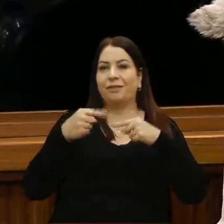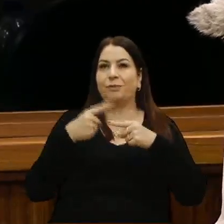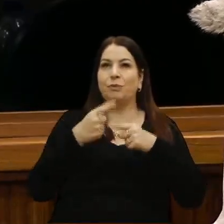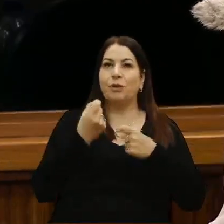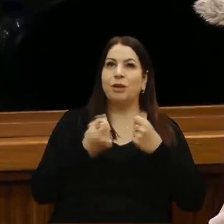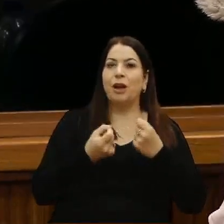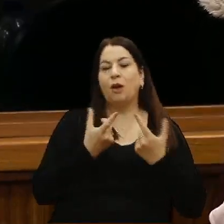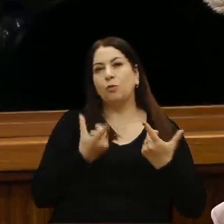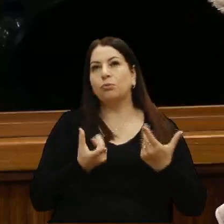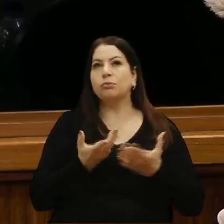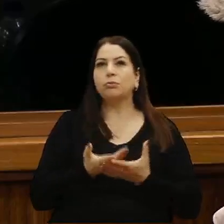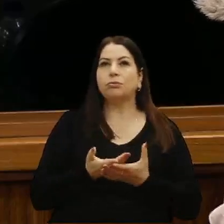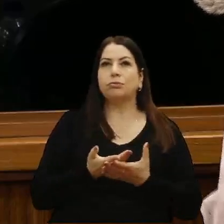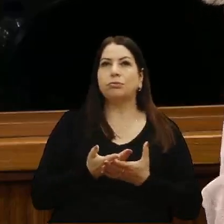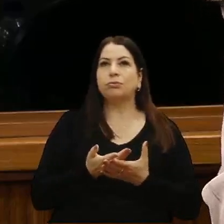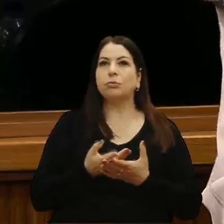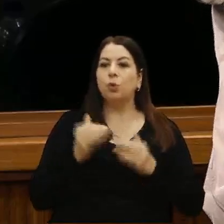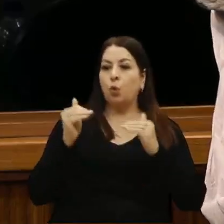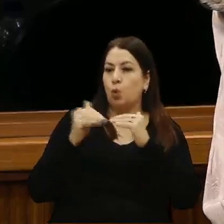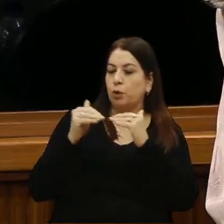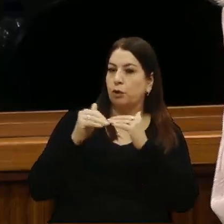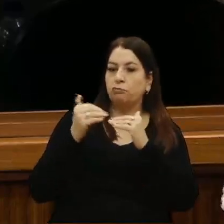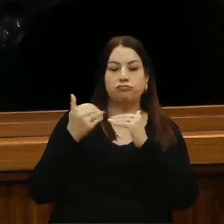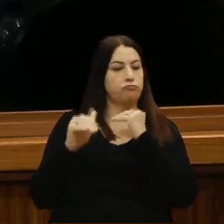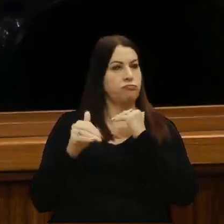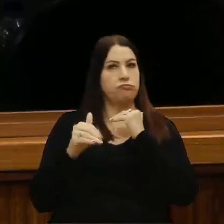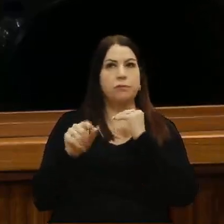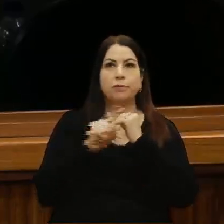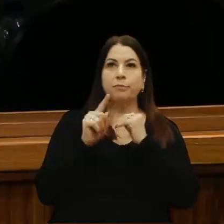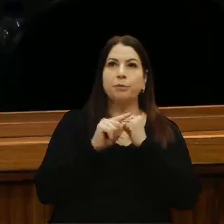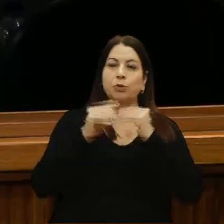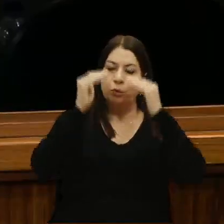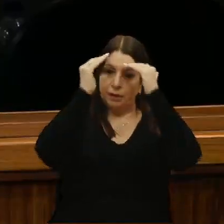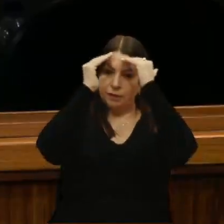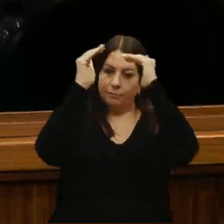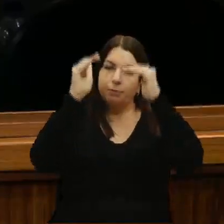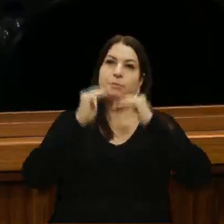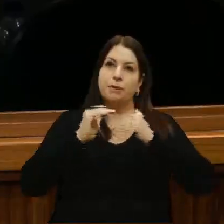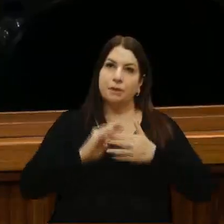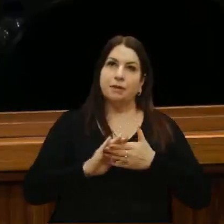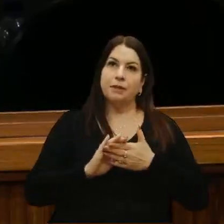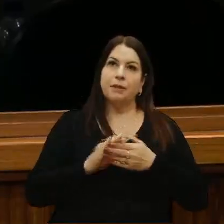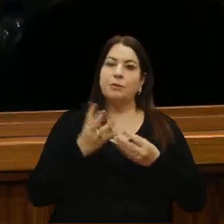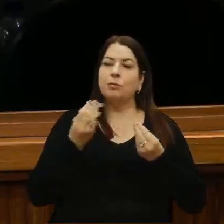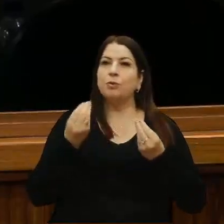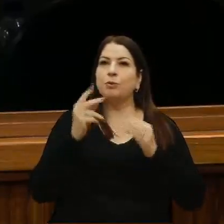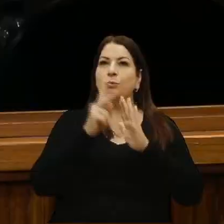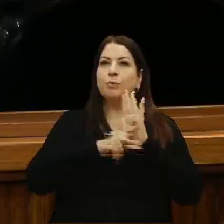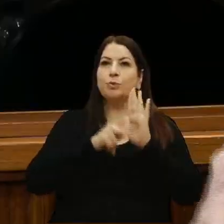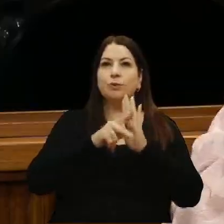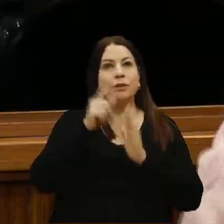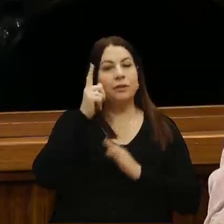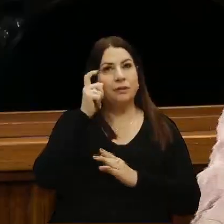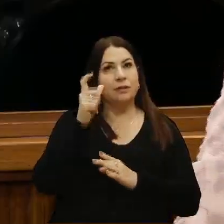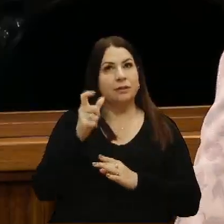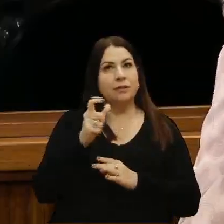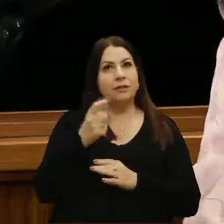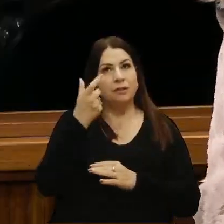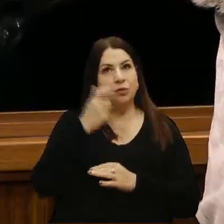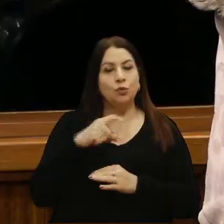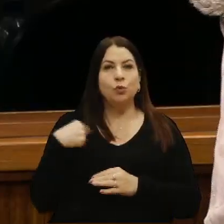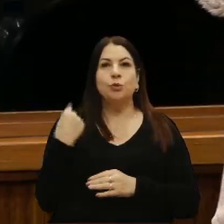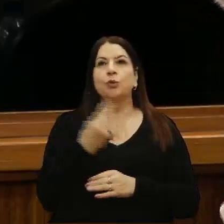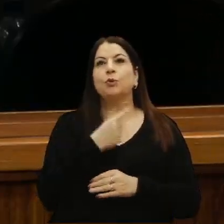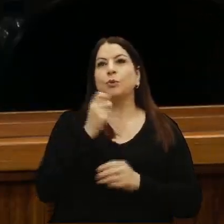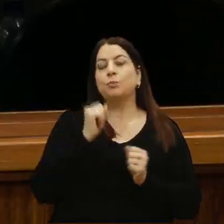uns concordando, outros discordando, mas com muito respeito. Então, muitos projetos interessantes que eu acho que nós